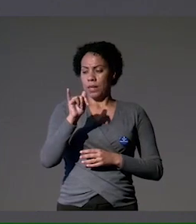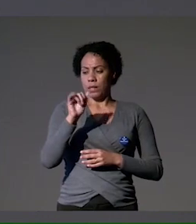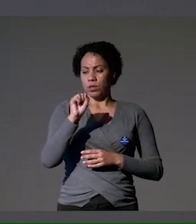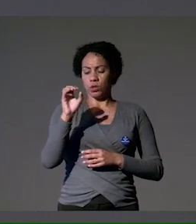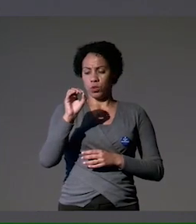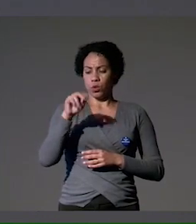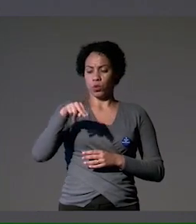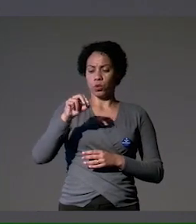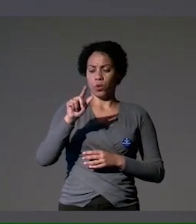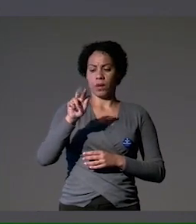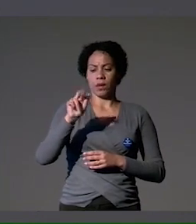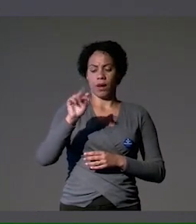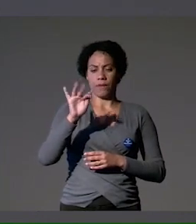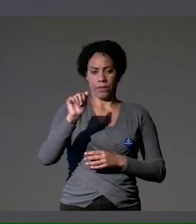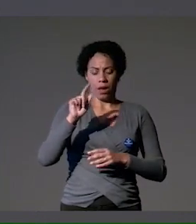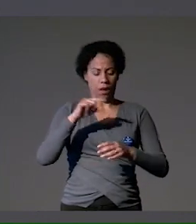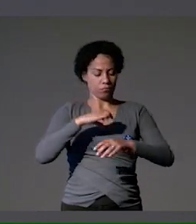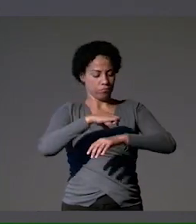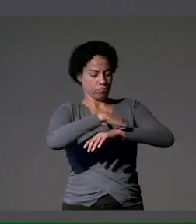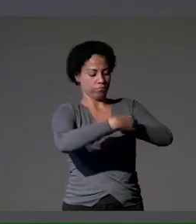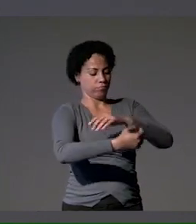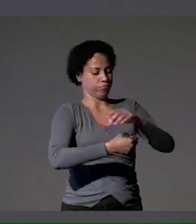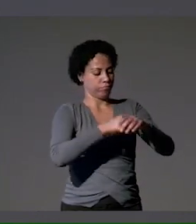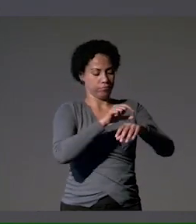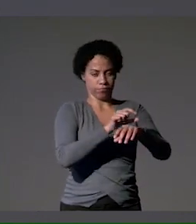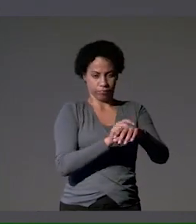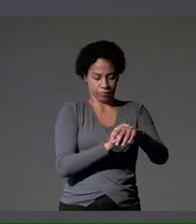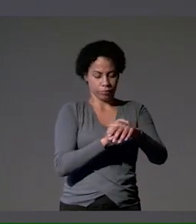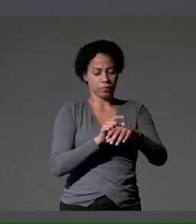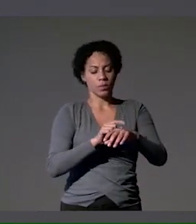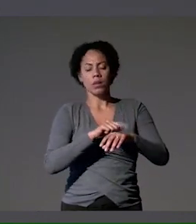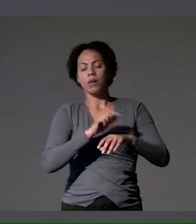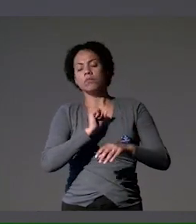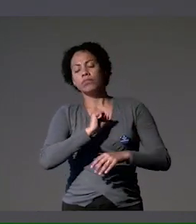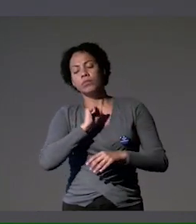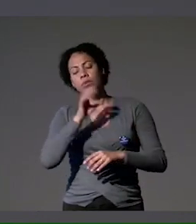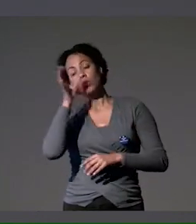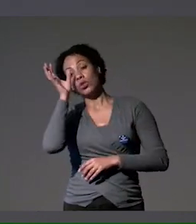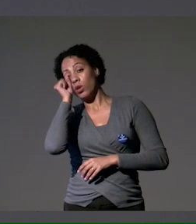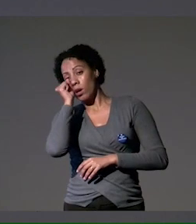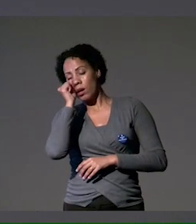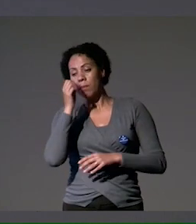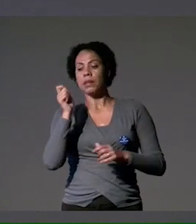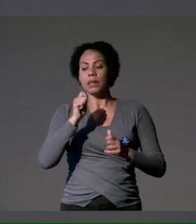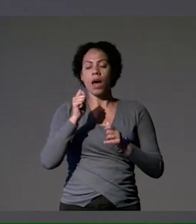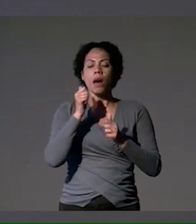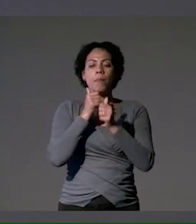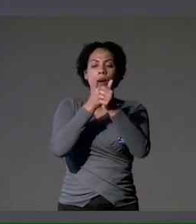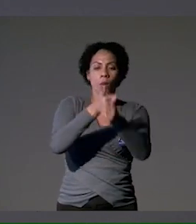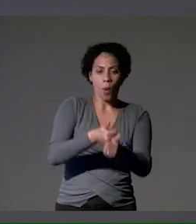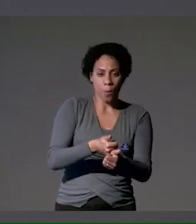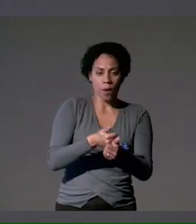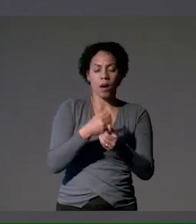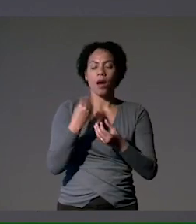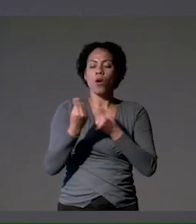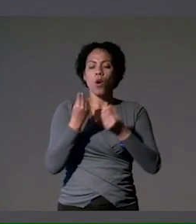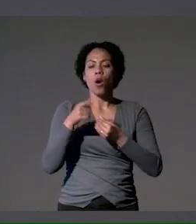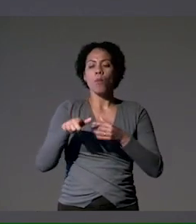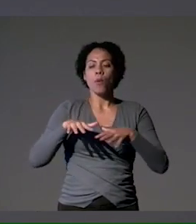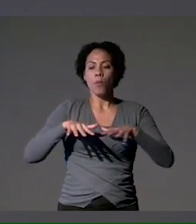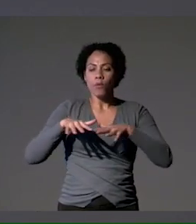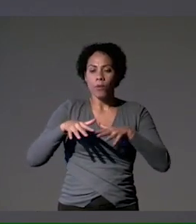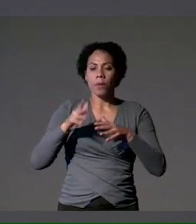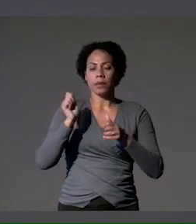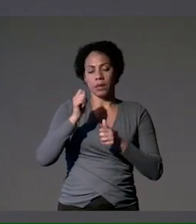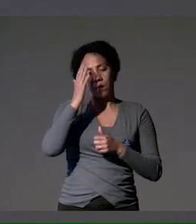detecta pela atividade física da criança, provavelmente quando ela está dormindo, quando ela acordou. Menos complexo que a polissonografia, mais fácil de